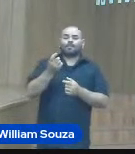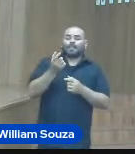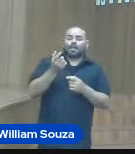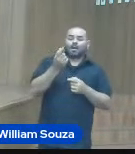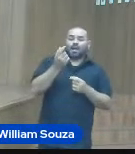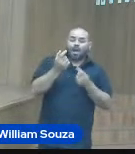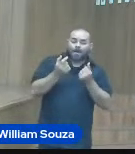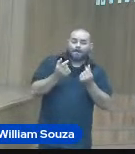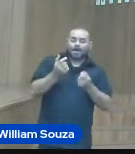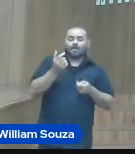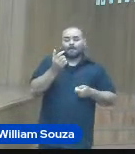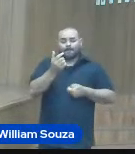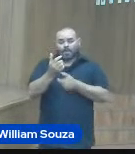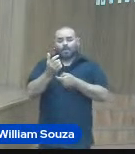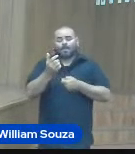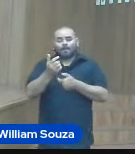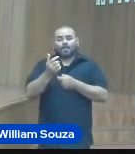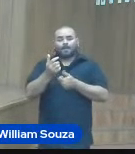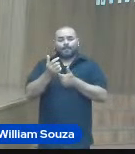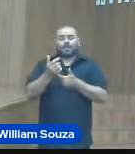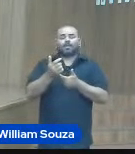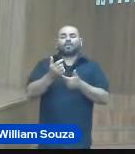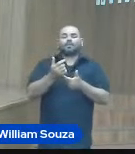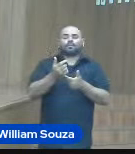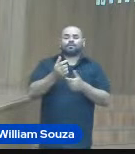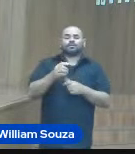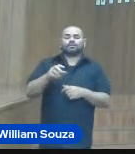pesquisas realizadas no país. Foram 5